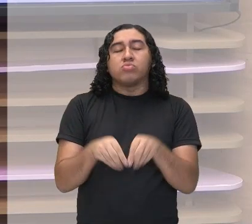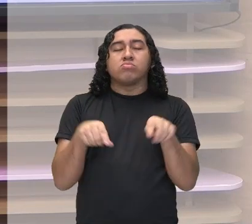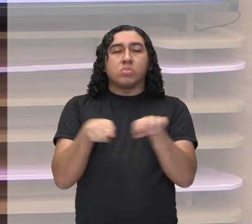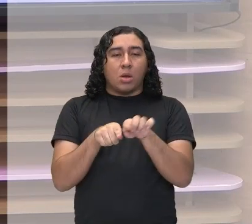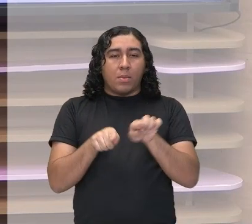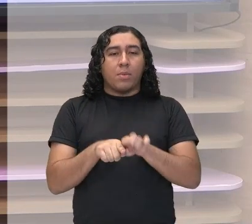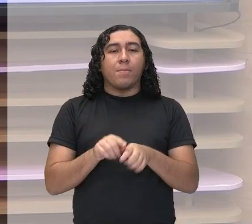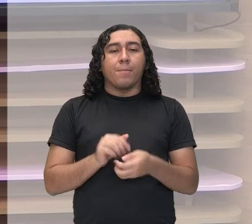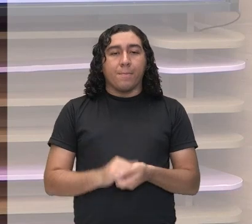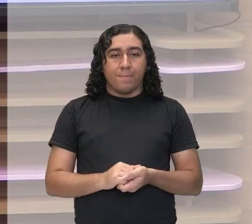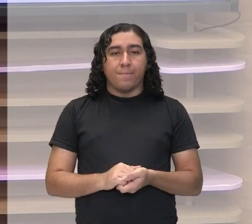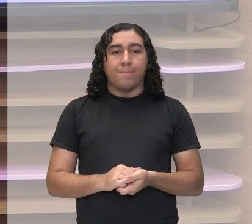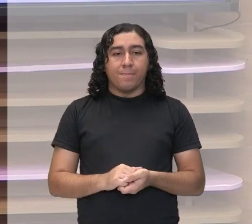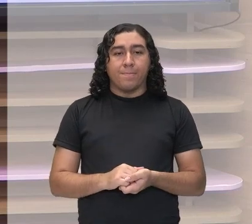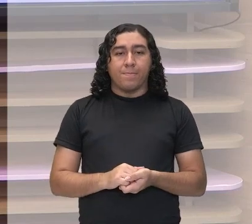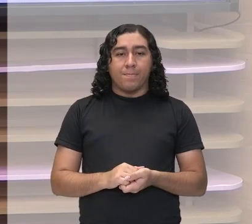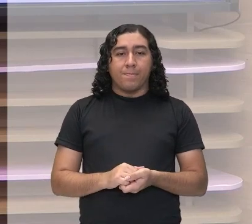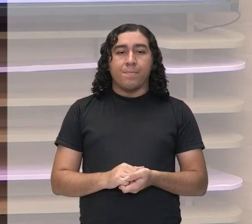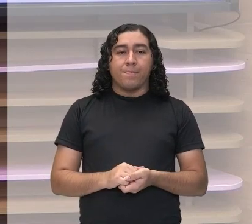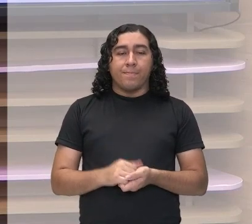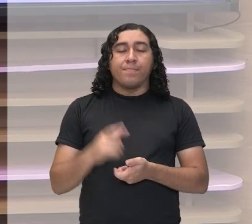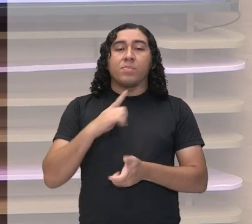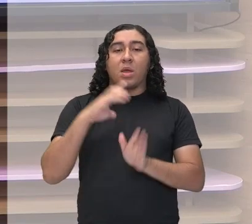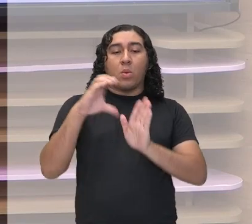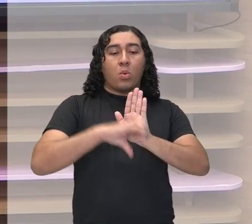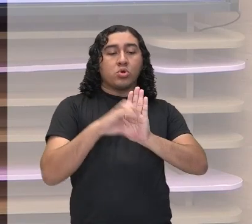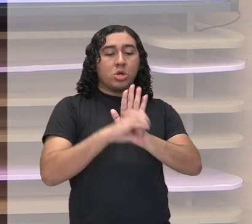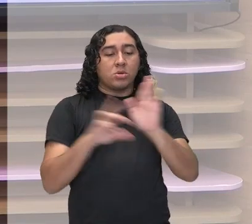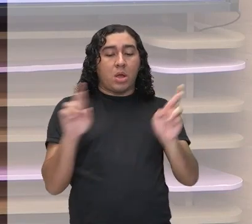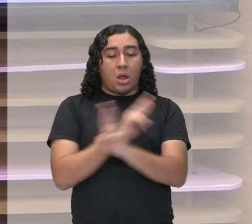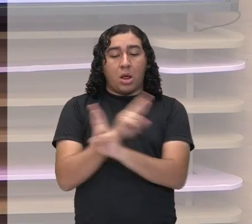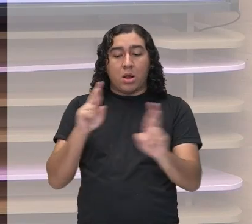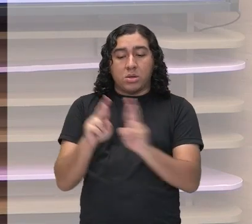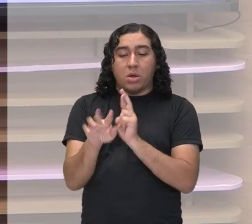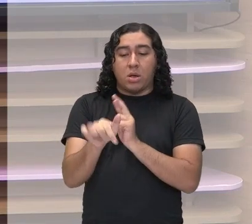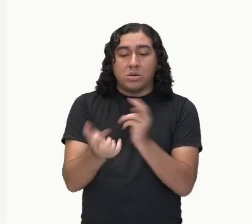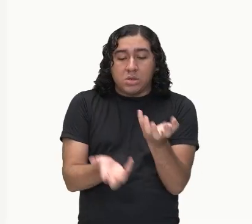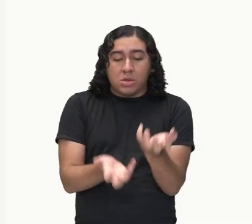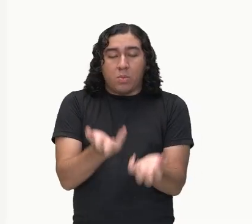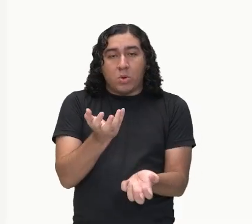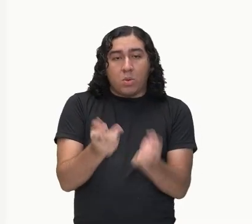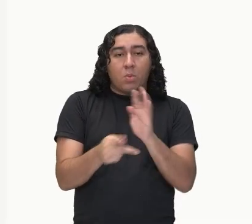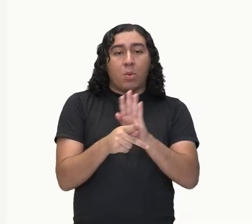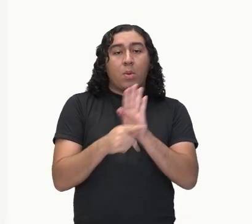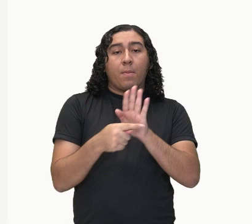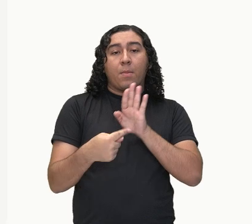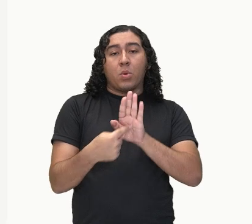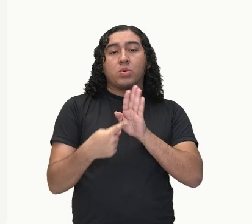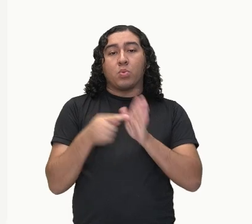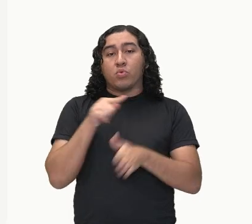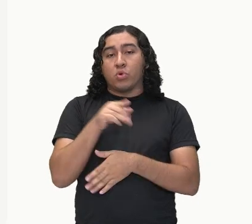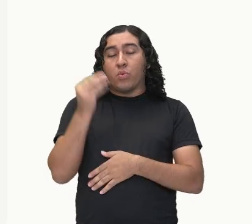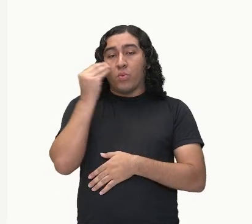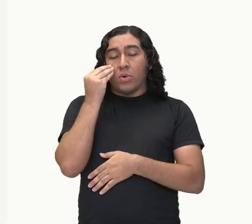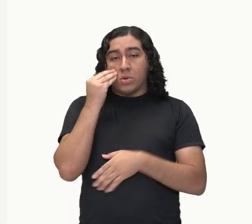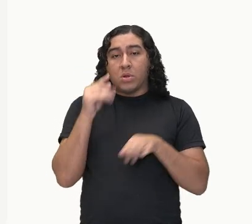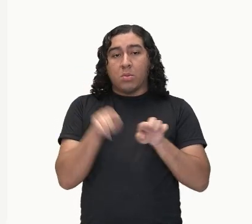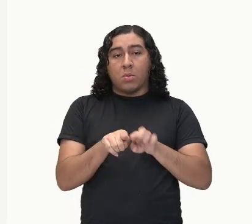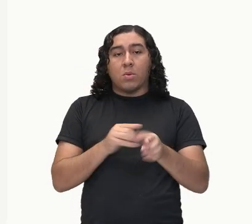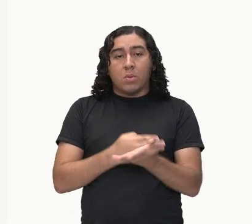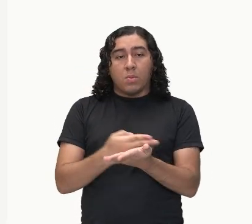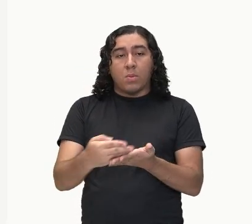vem os conceitos dessas relações desarmônicas que eu estou apresentando para vocês, a começar